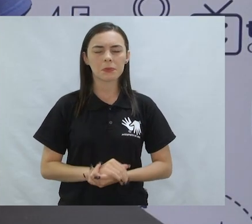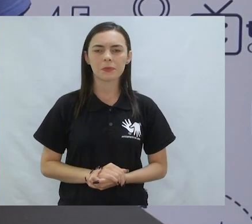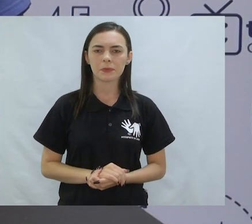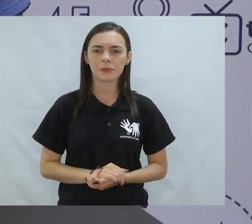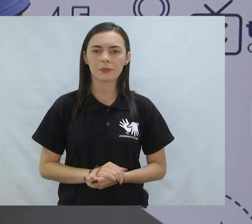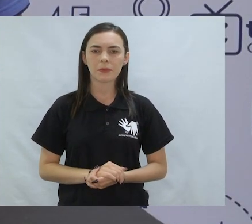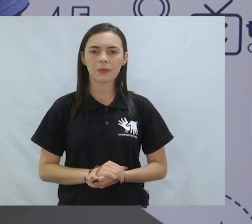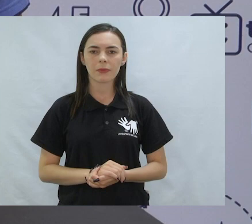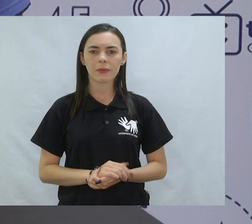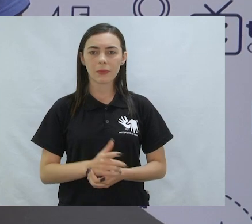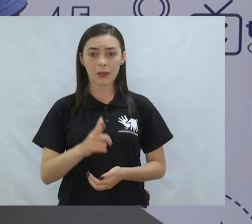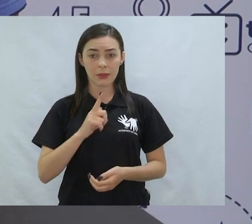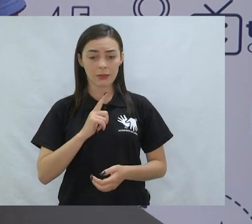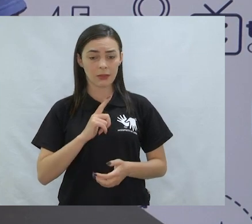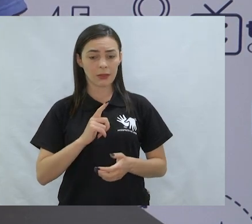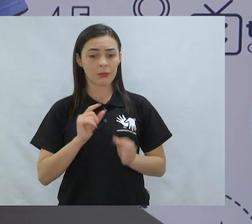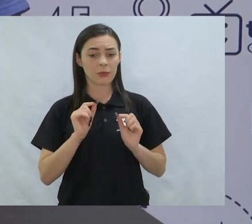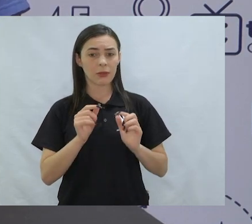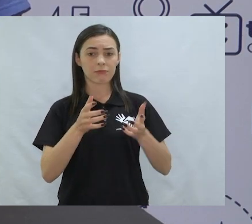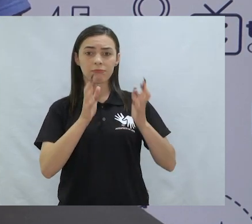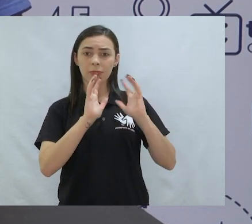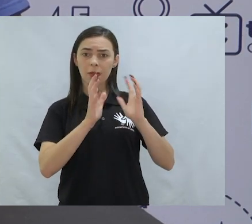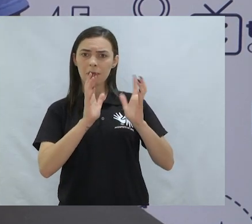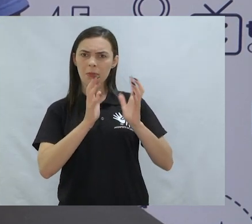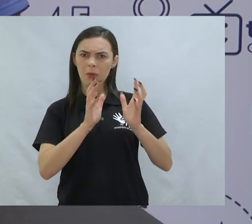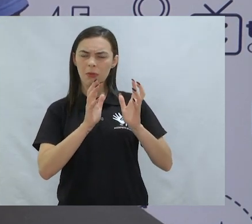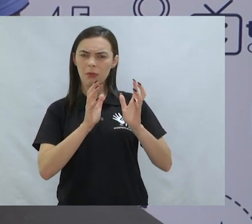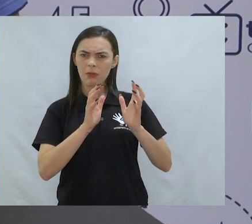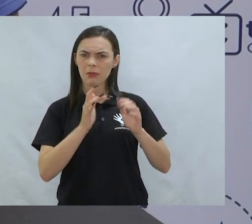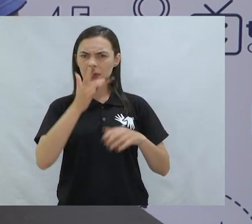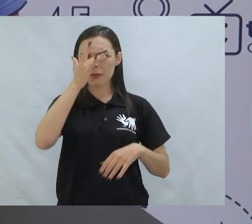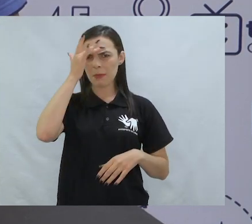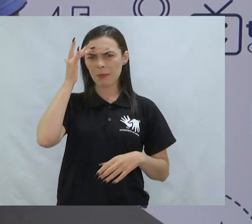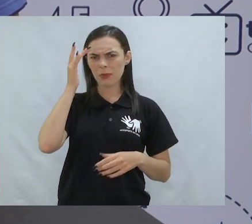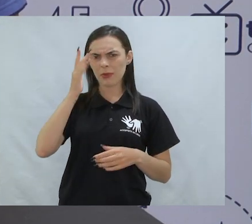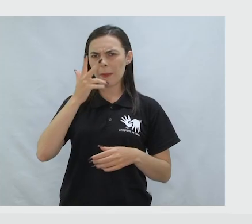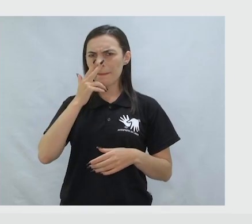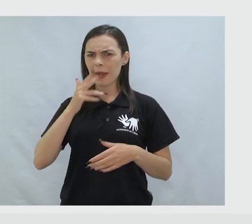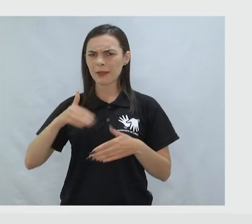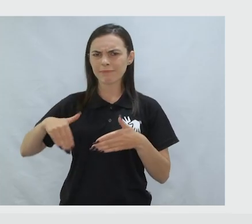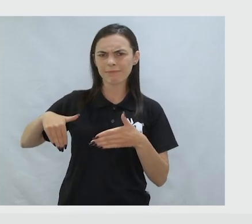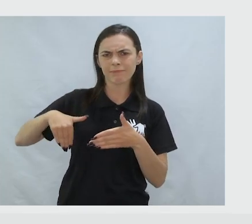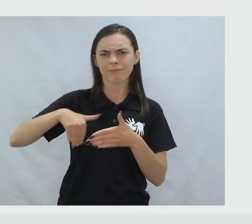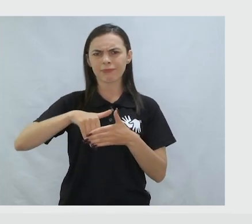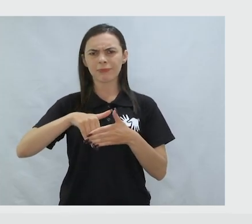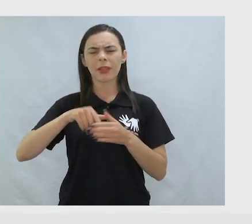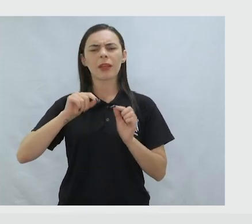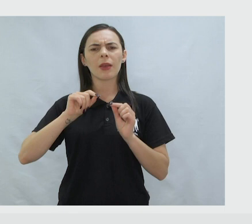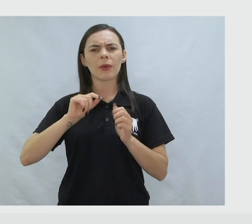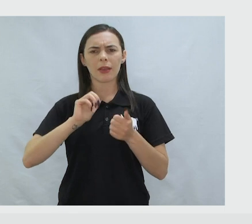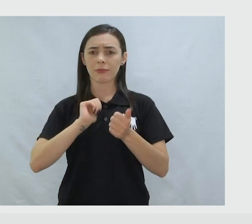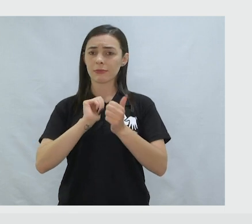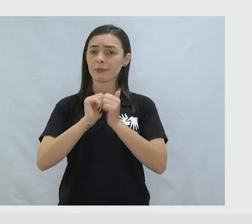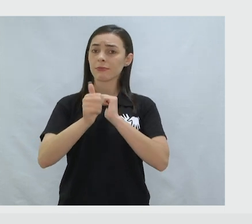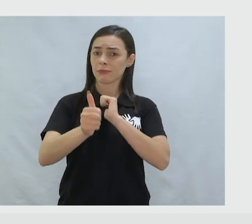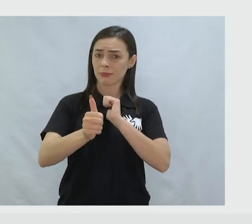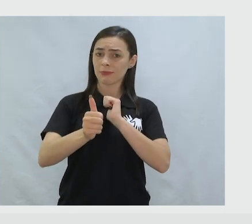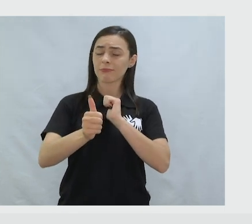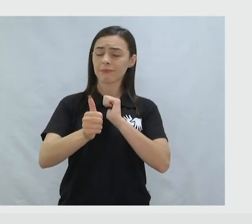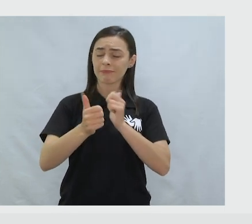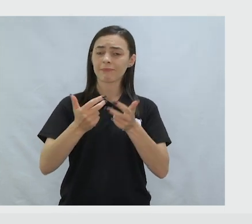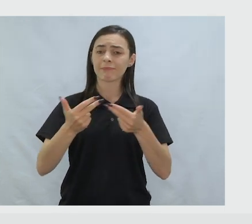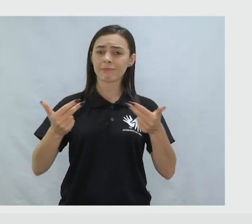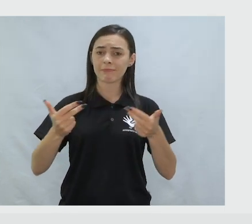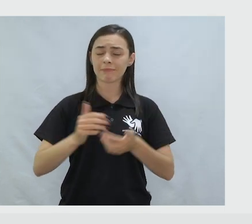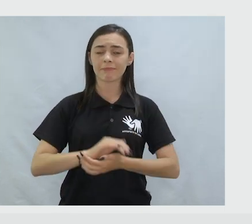existe? Ah, olha lá, tem uma bola e tem uma pessoa ali chutando essa bola. É jogo do quê?